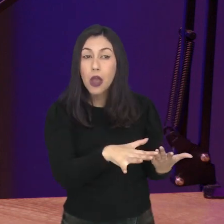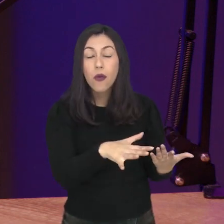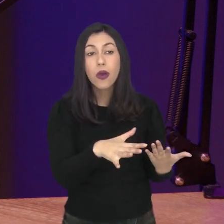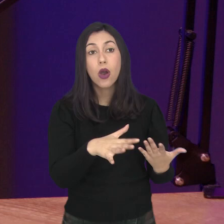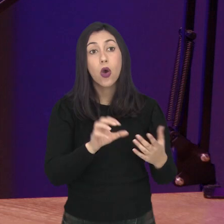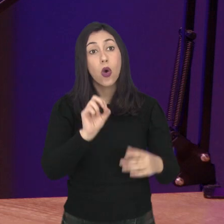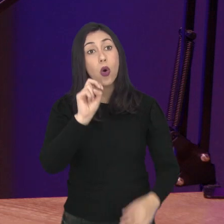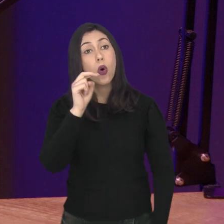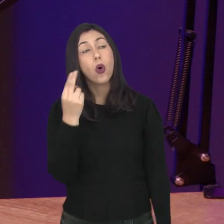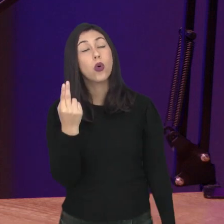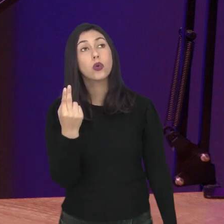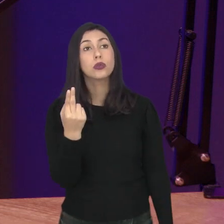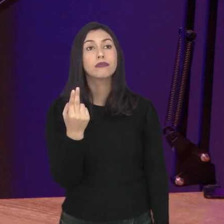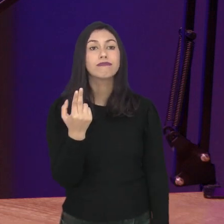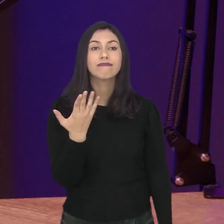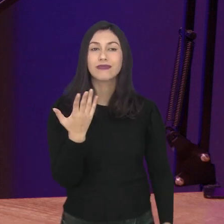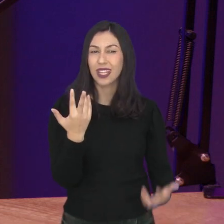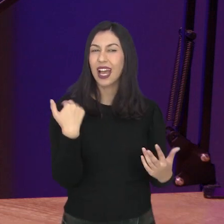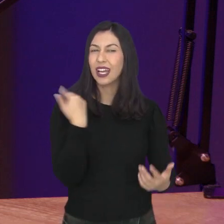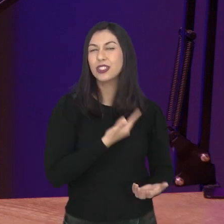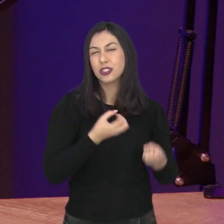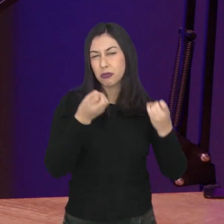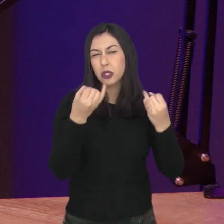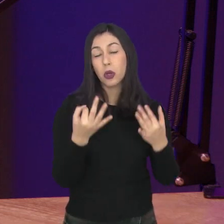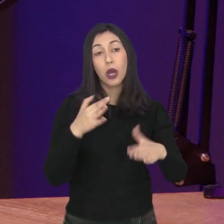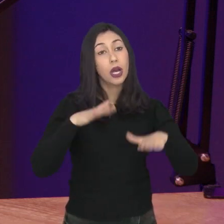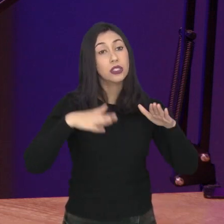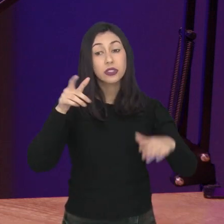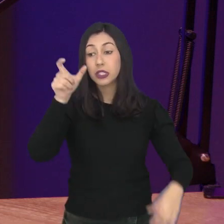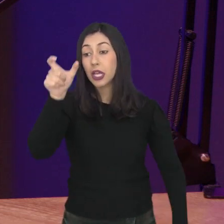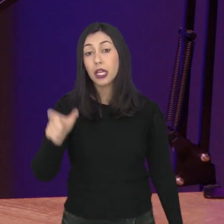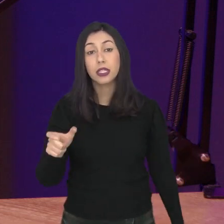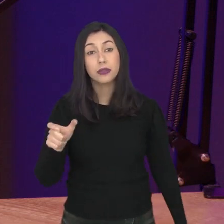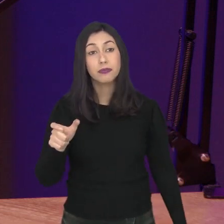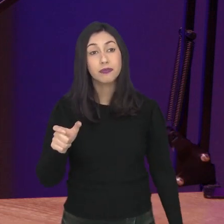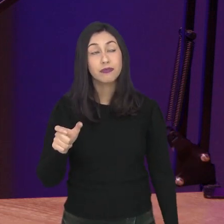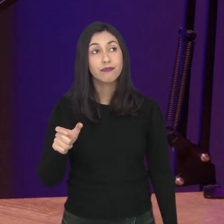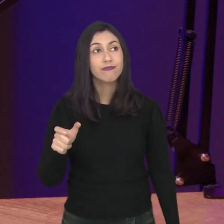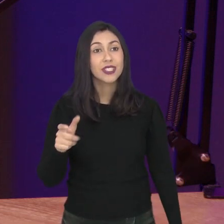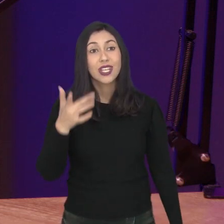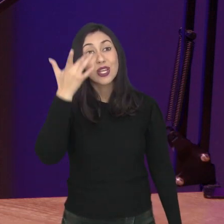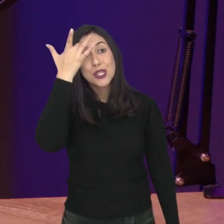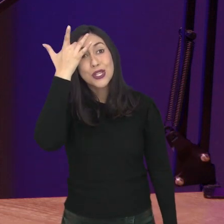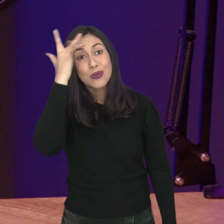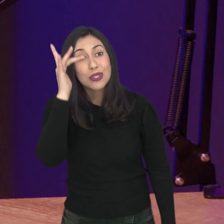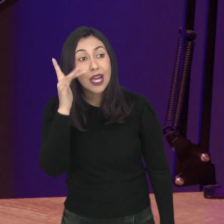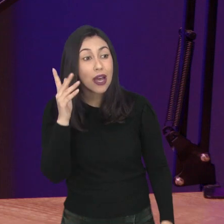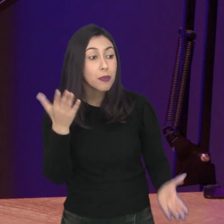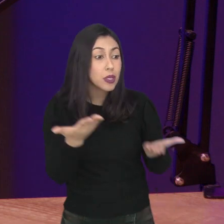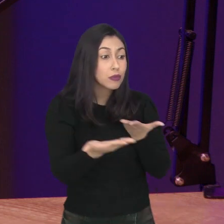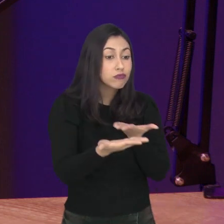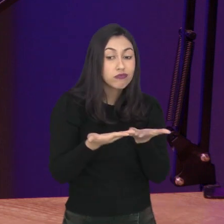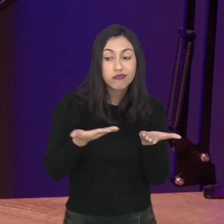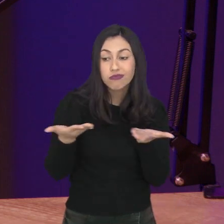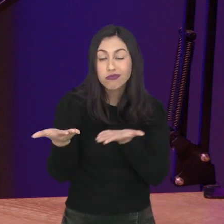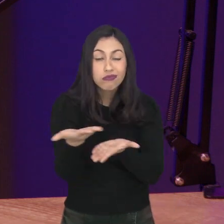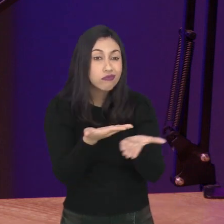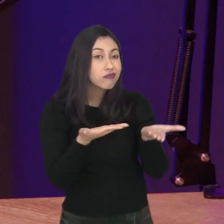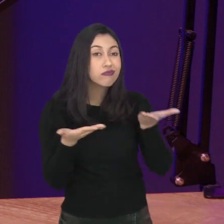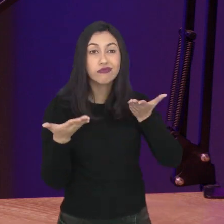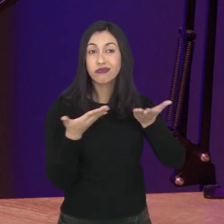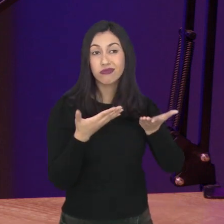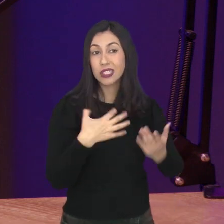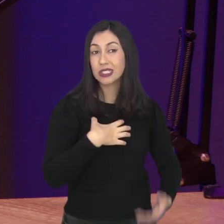tenha aprendido, como aquilo que a gente falou um pouquinho no primeiro bloco também, ele não tenha aprendido muito bem como se relacionar